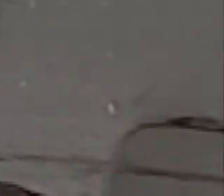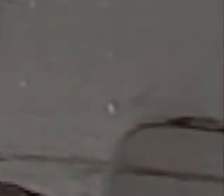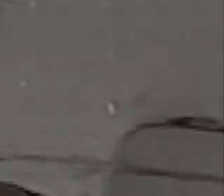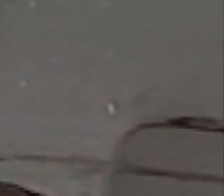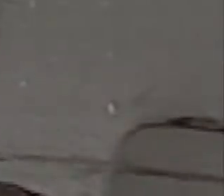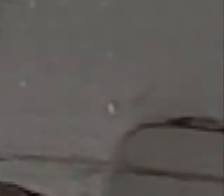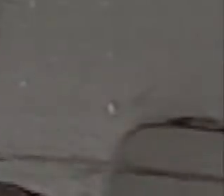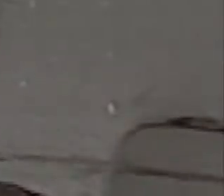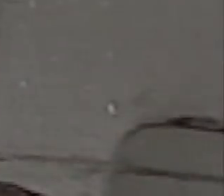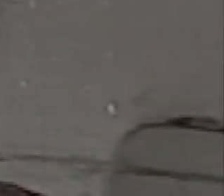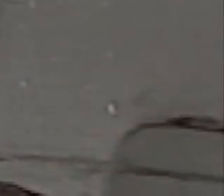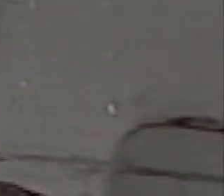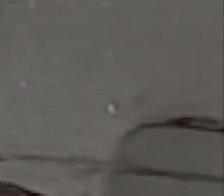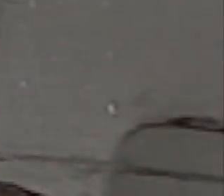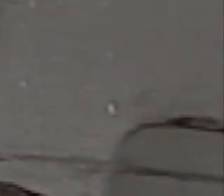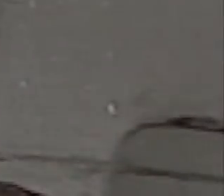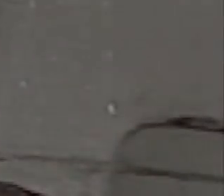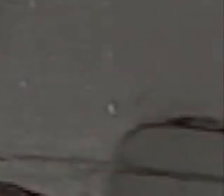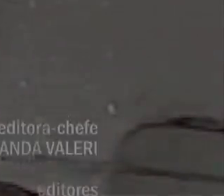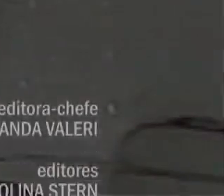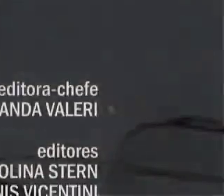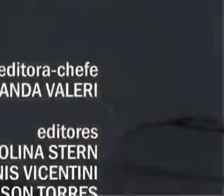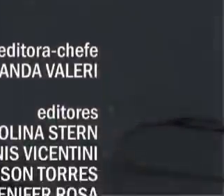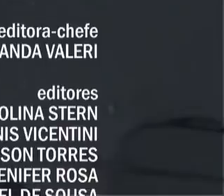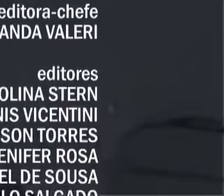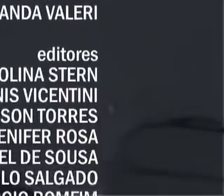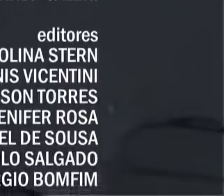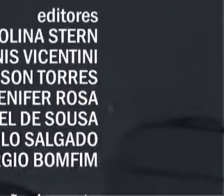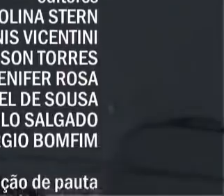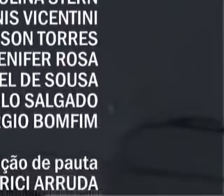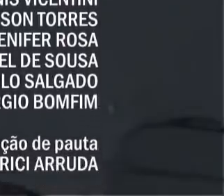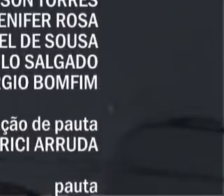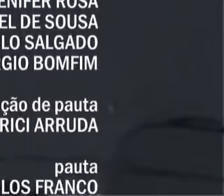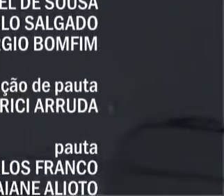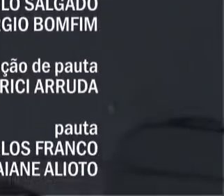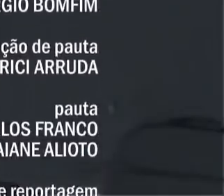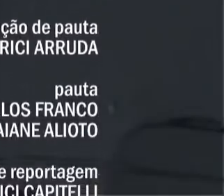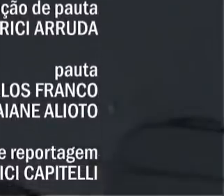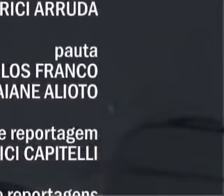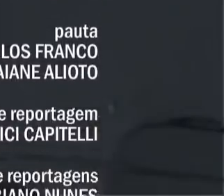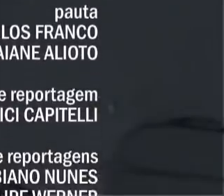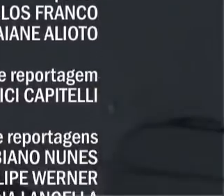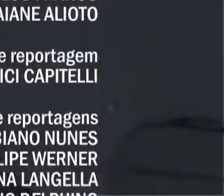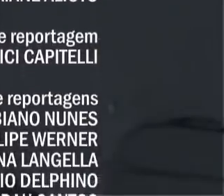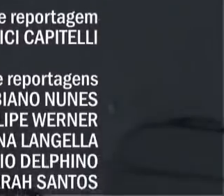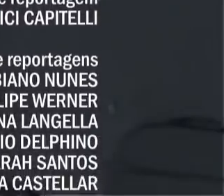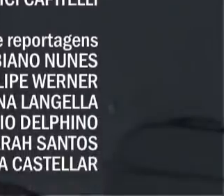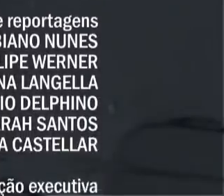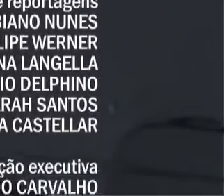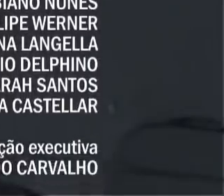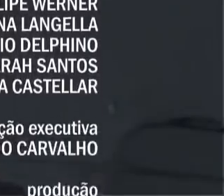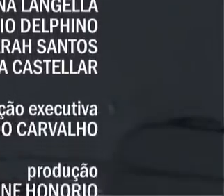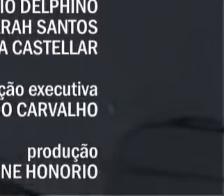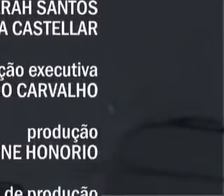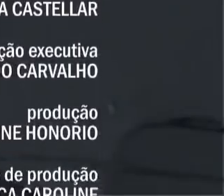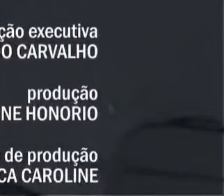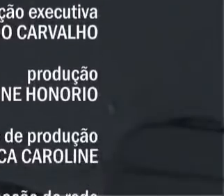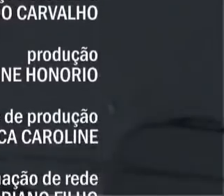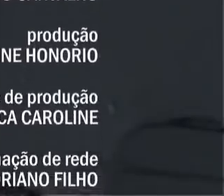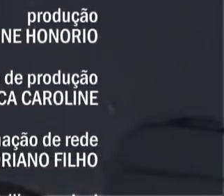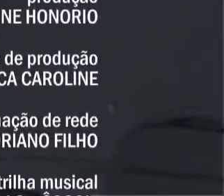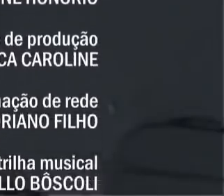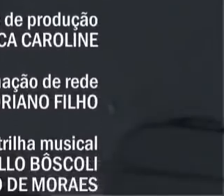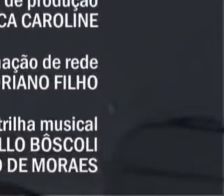a quadratura do circo, é o biscoito fino que fabrico, é o pão e